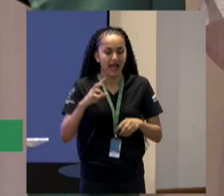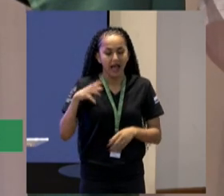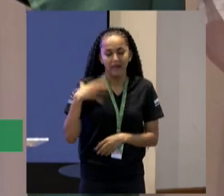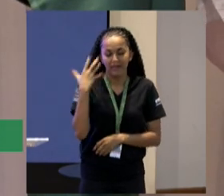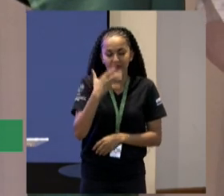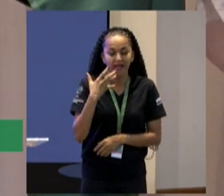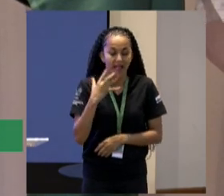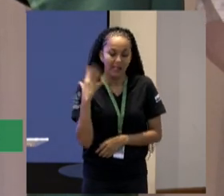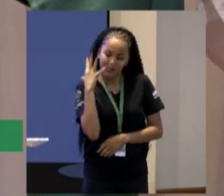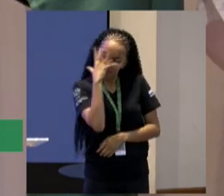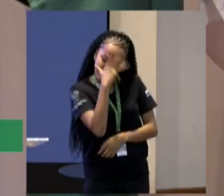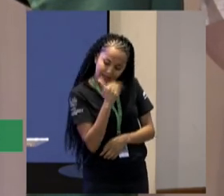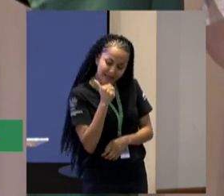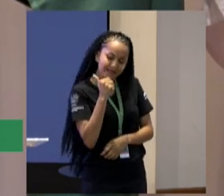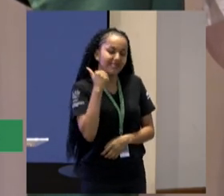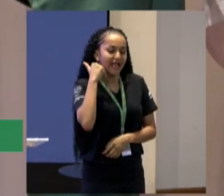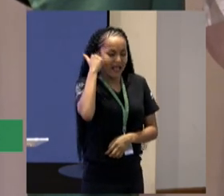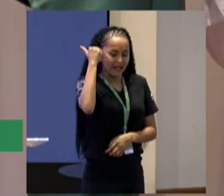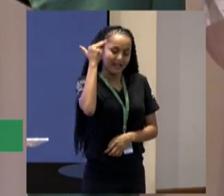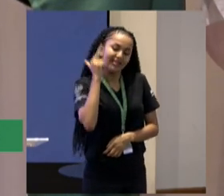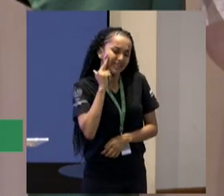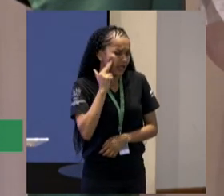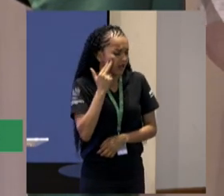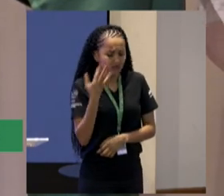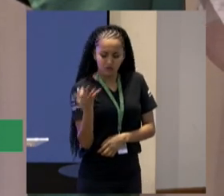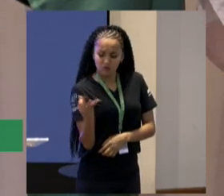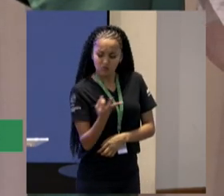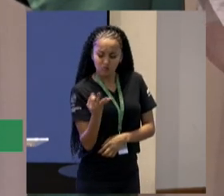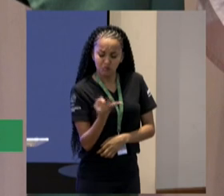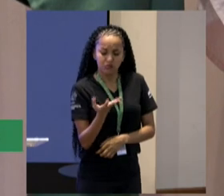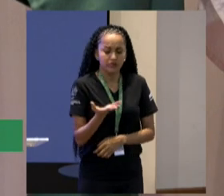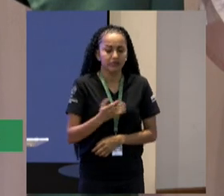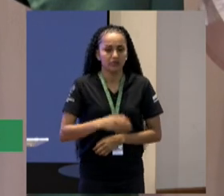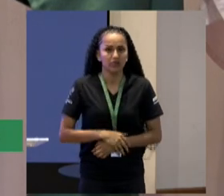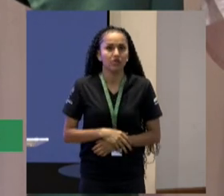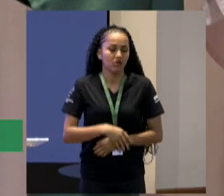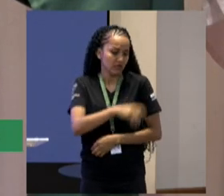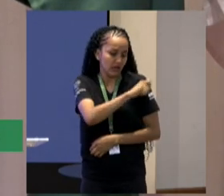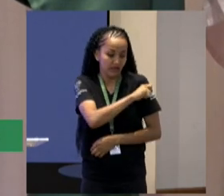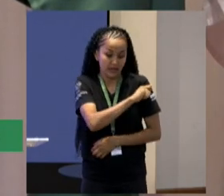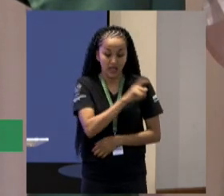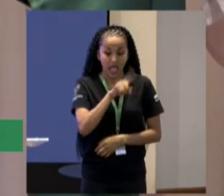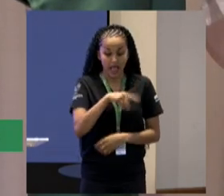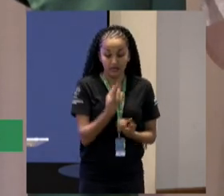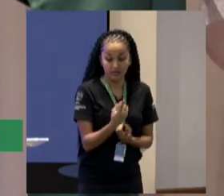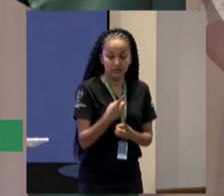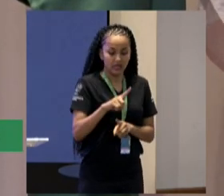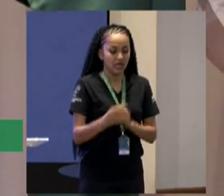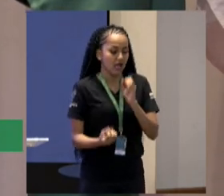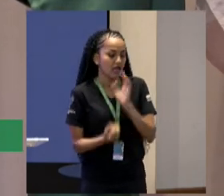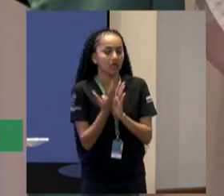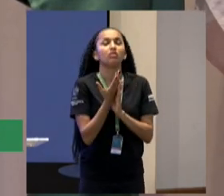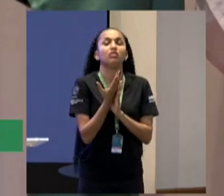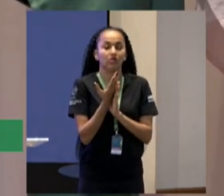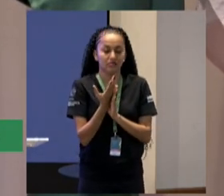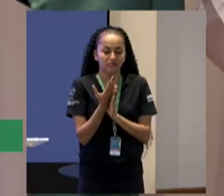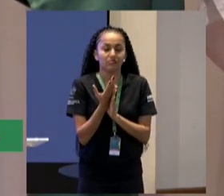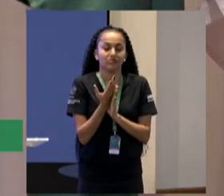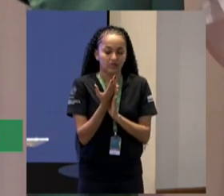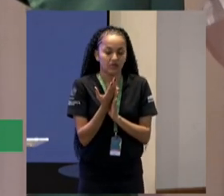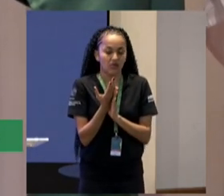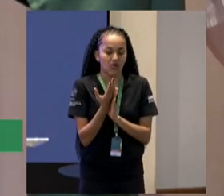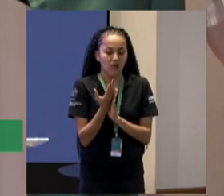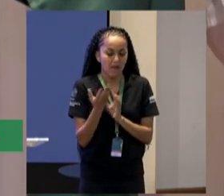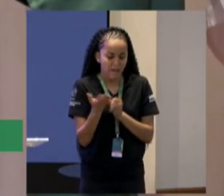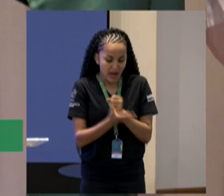Linda e Preta, que é uma canção maravilhosa, e os estudantes são desafiados a produzirem, se inspirando na